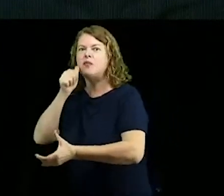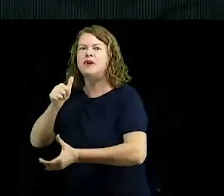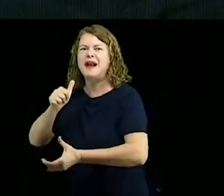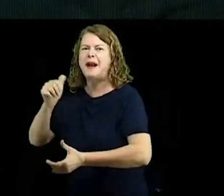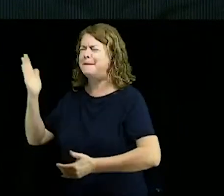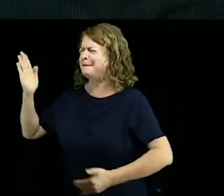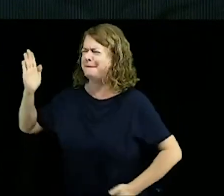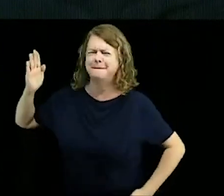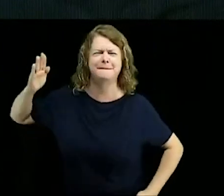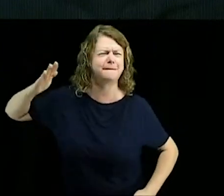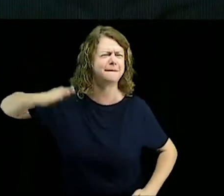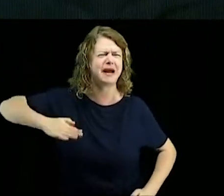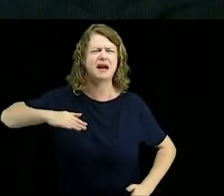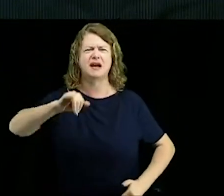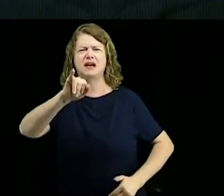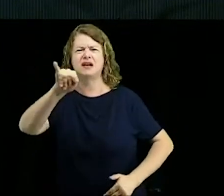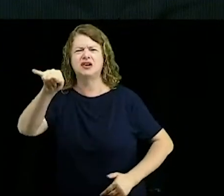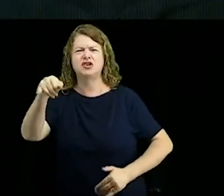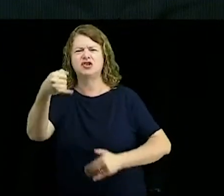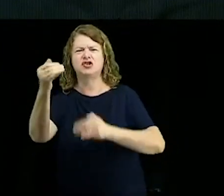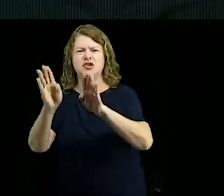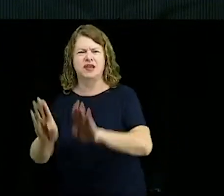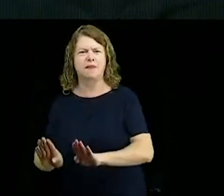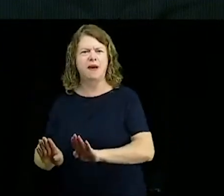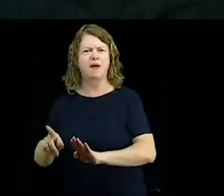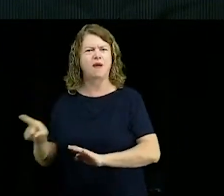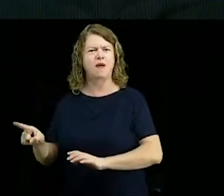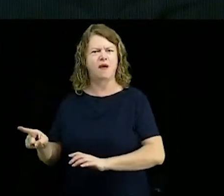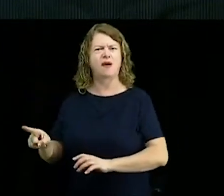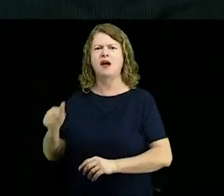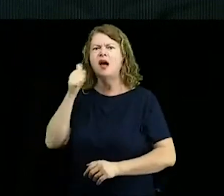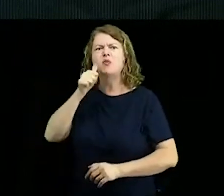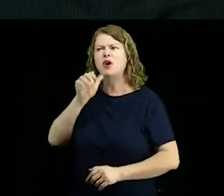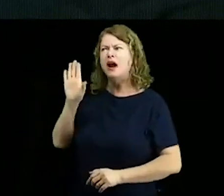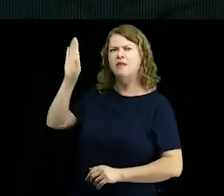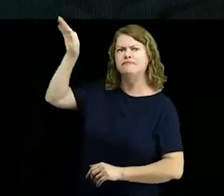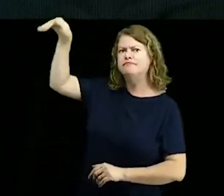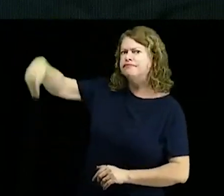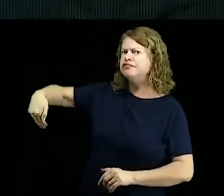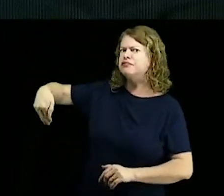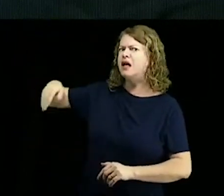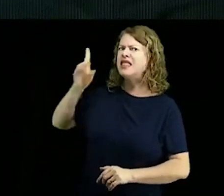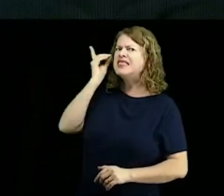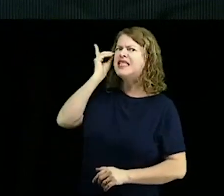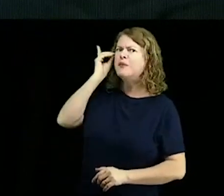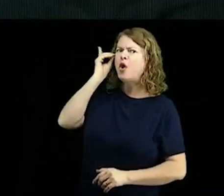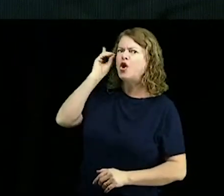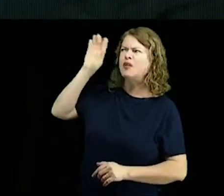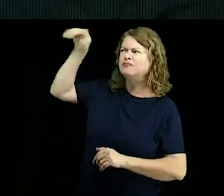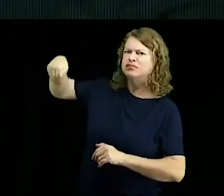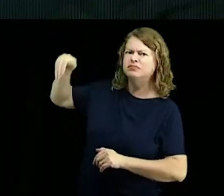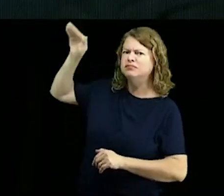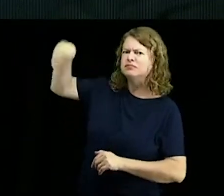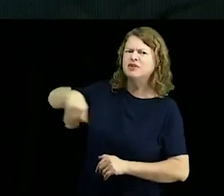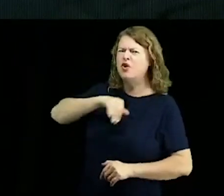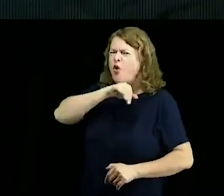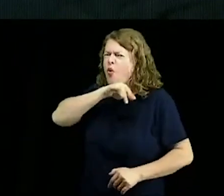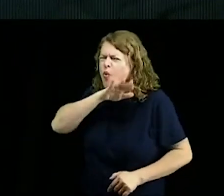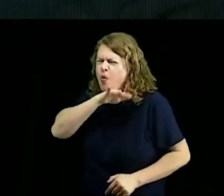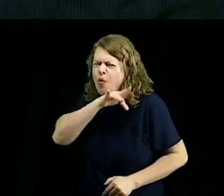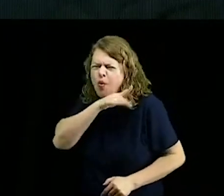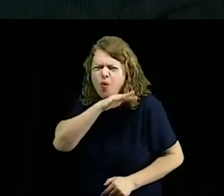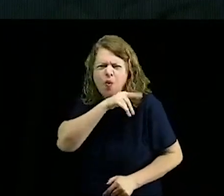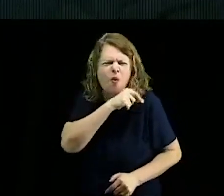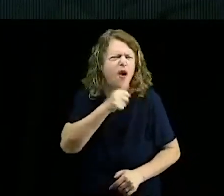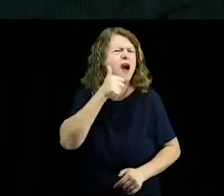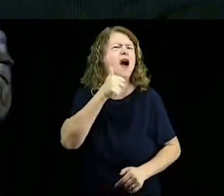Jezabel. Pensa numa mulher, gente, que ela tinha dentro dela um demônio incorporado. Pensa uma mulher ruim, era